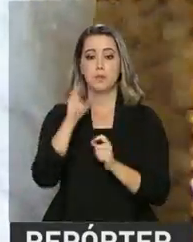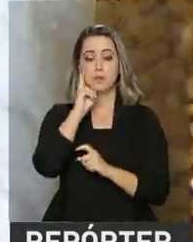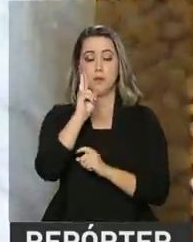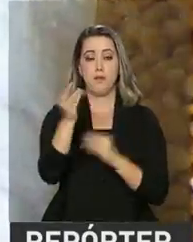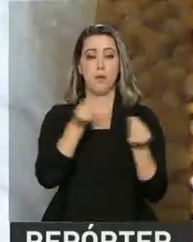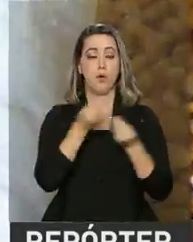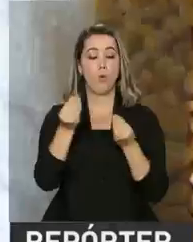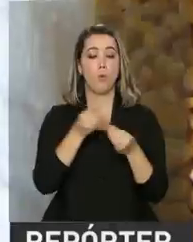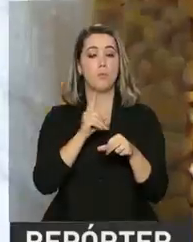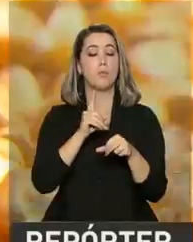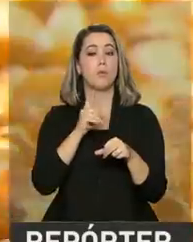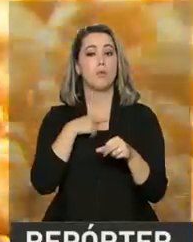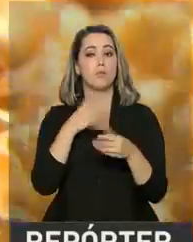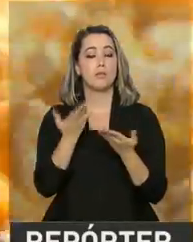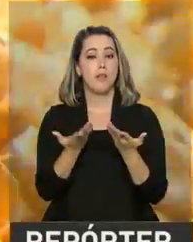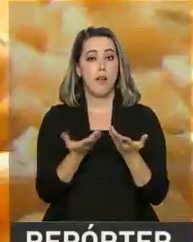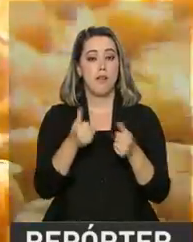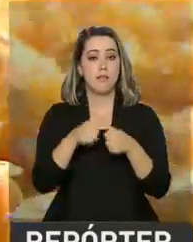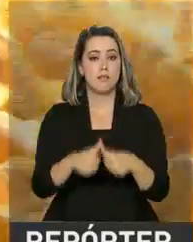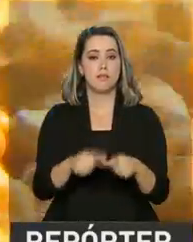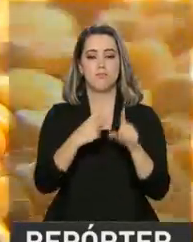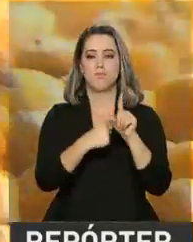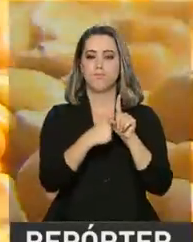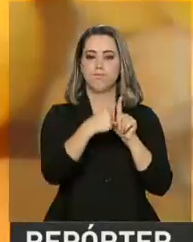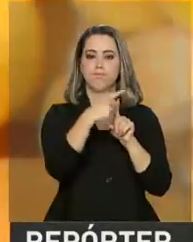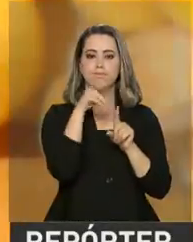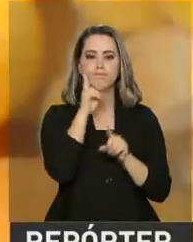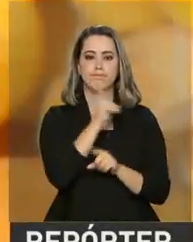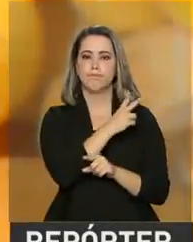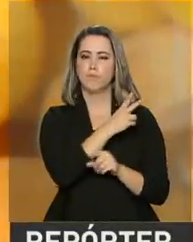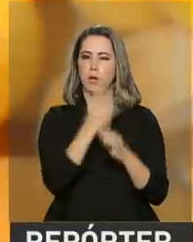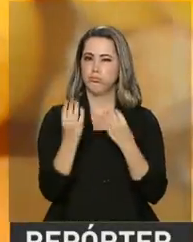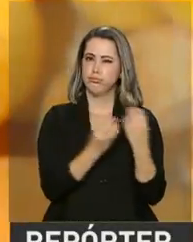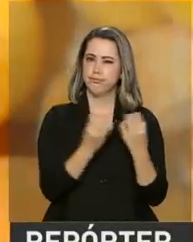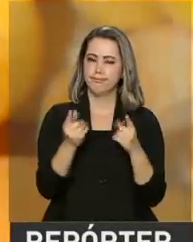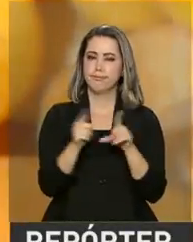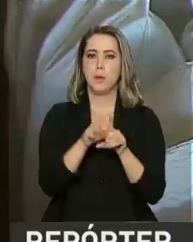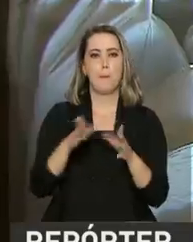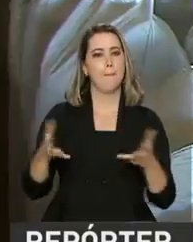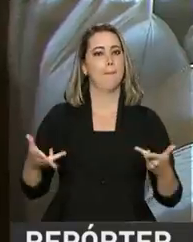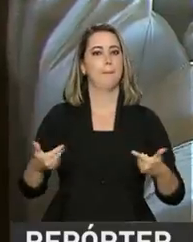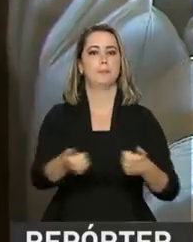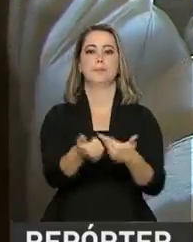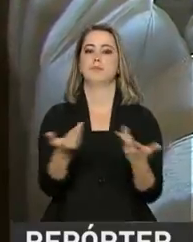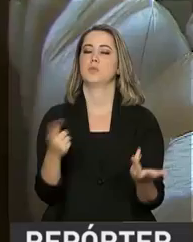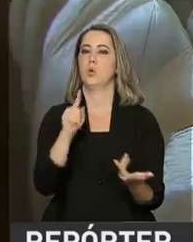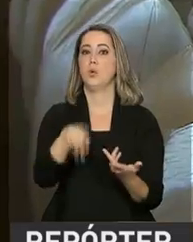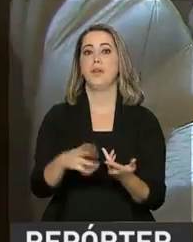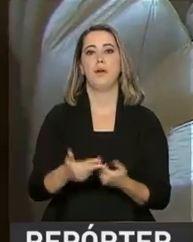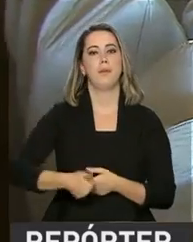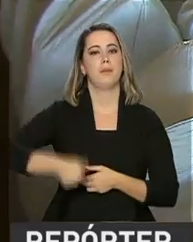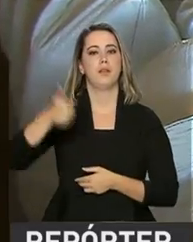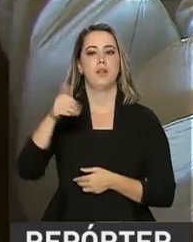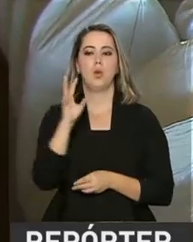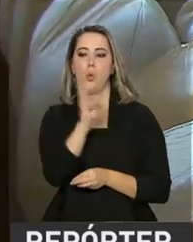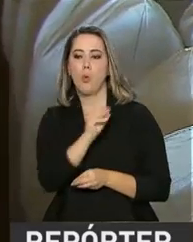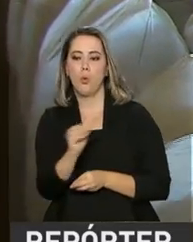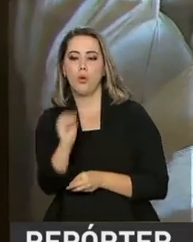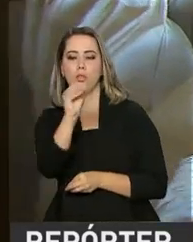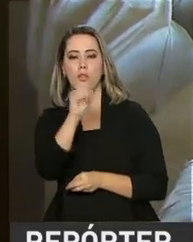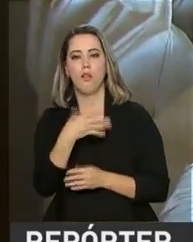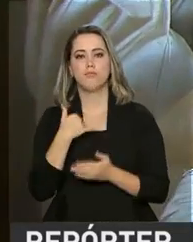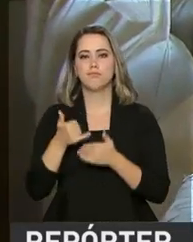a medição periódica de temperatura dos grãos de forma mais eficiente e econômica, o que melhora a conservação